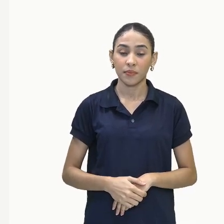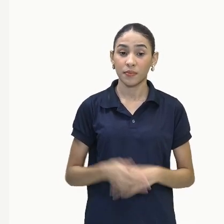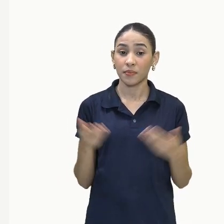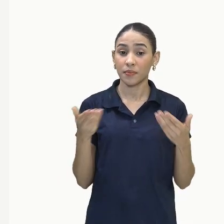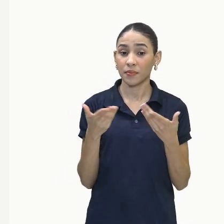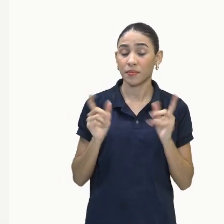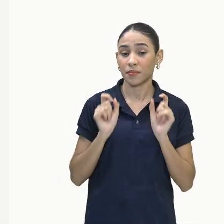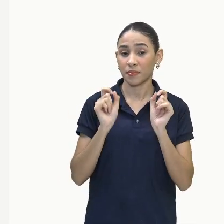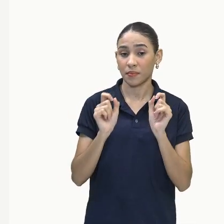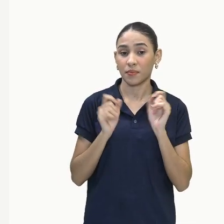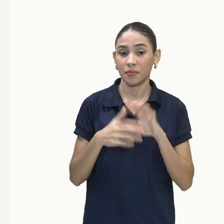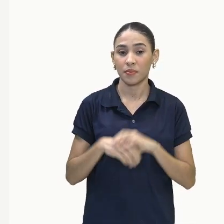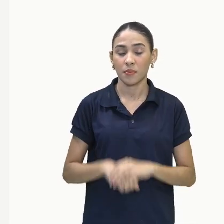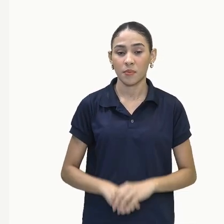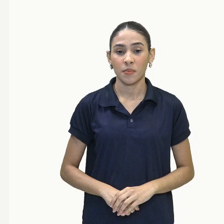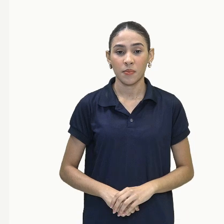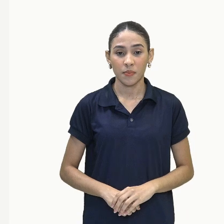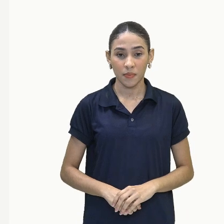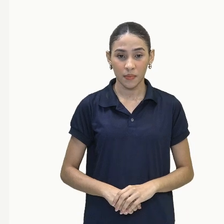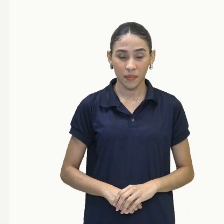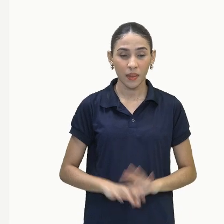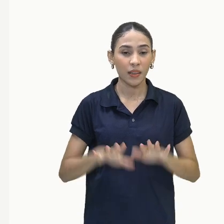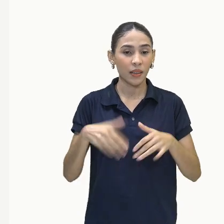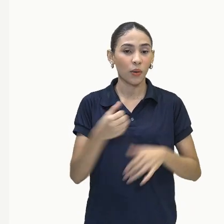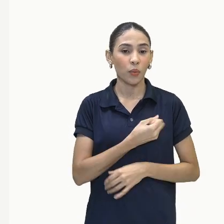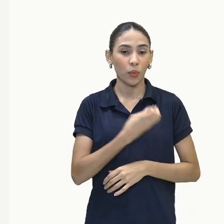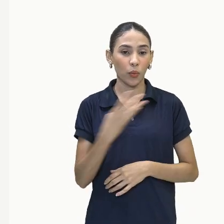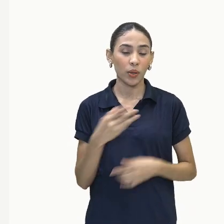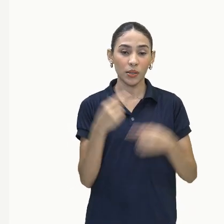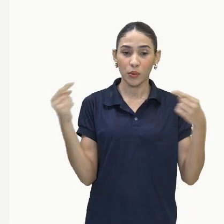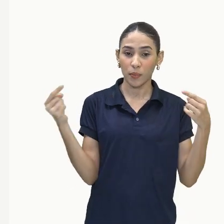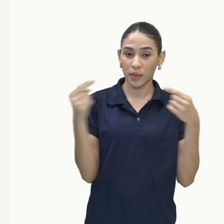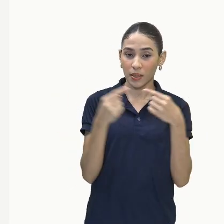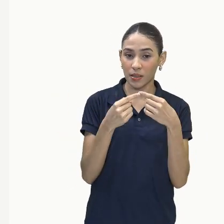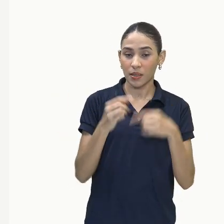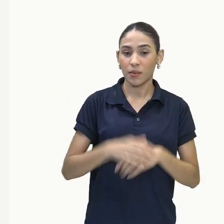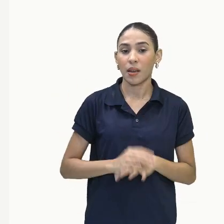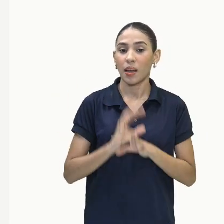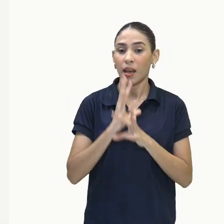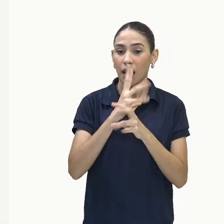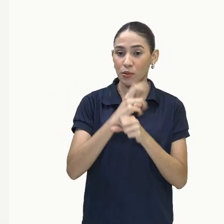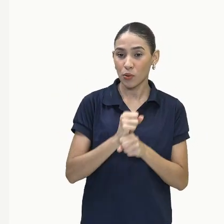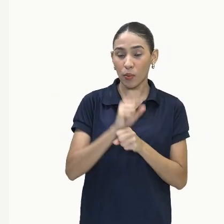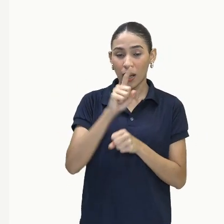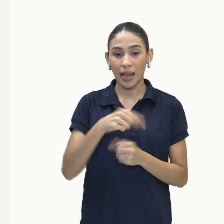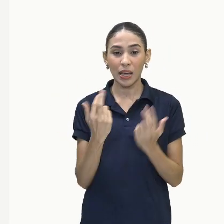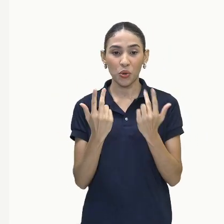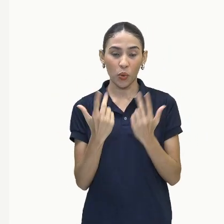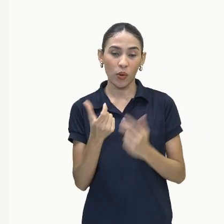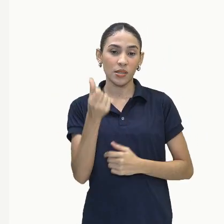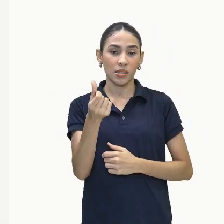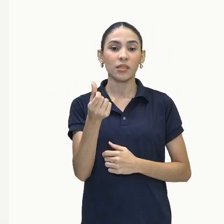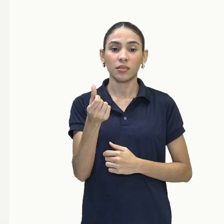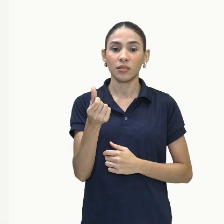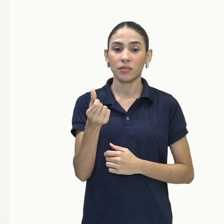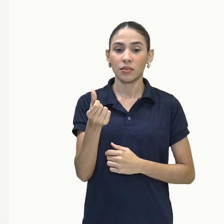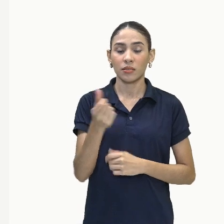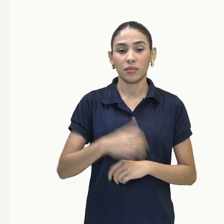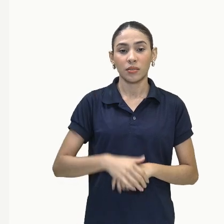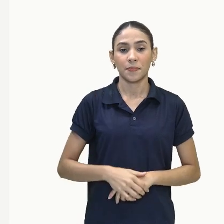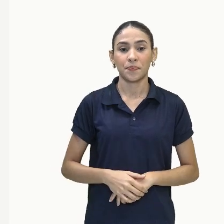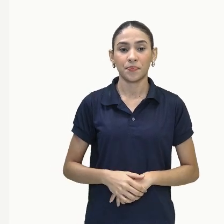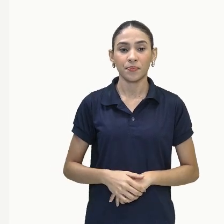agora? Então, quantas combinações a soma é igual a 6? Vamos marcar aqui,